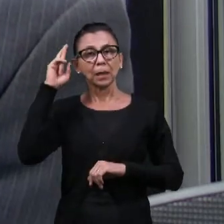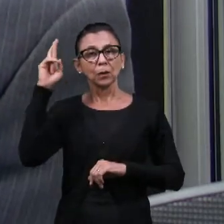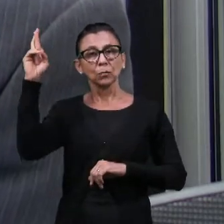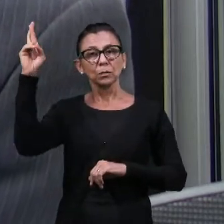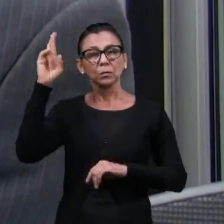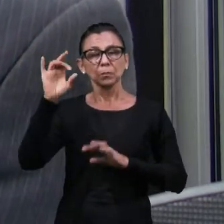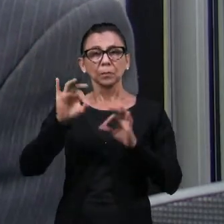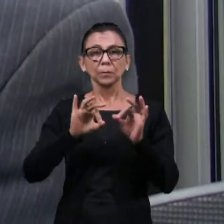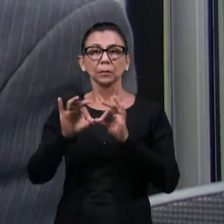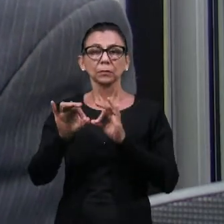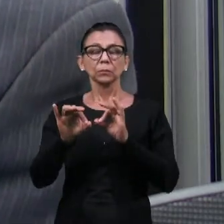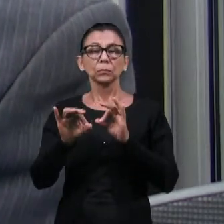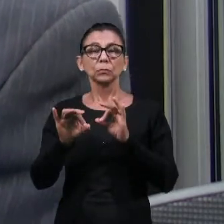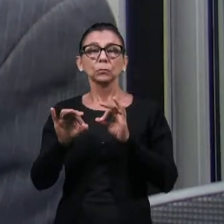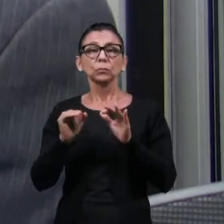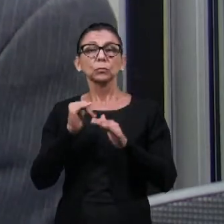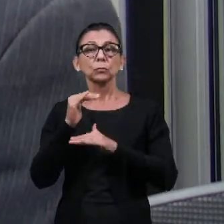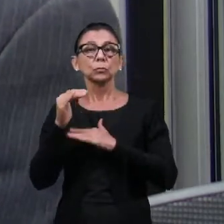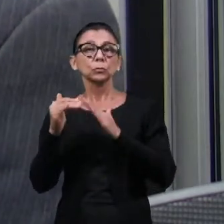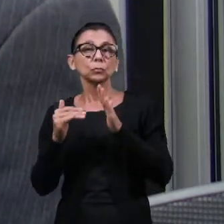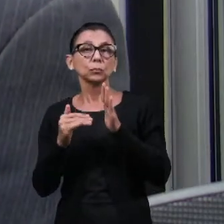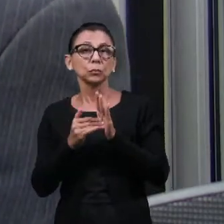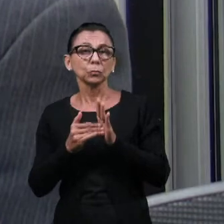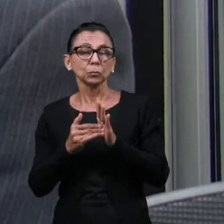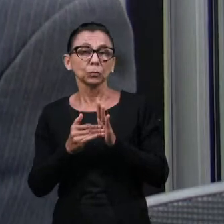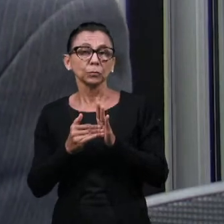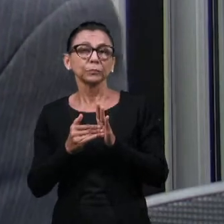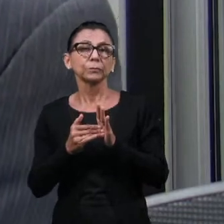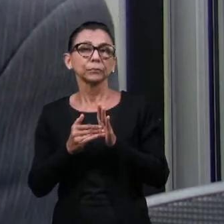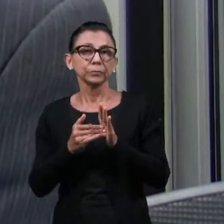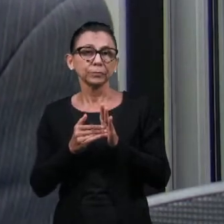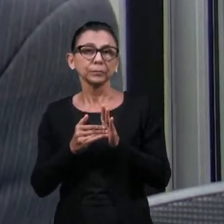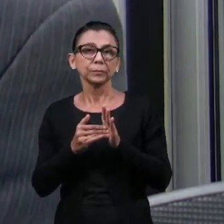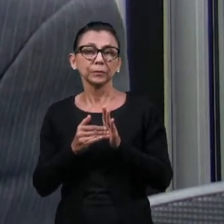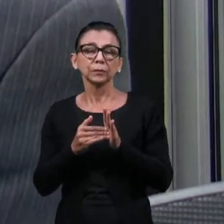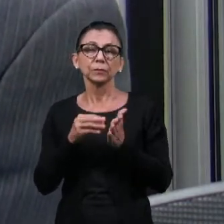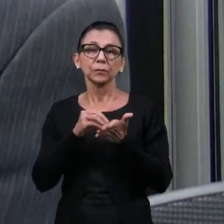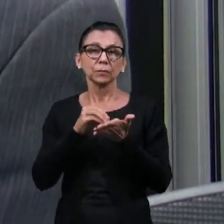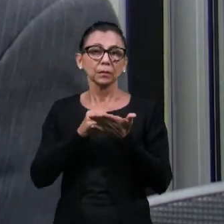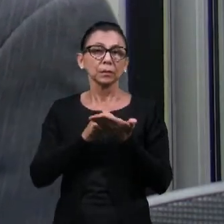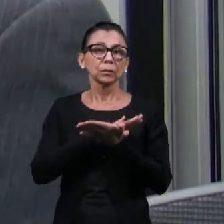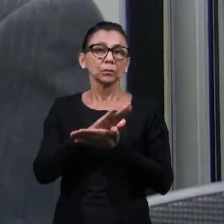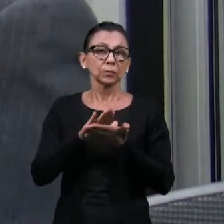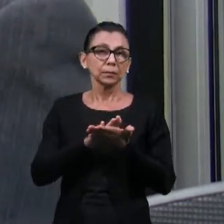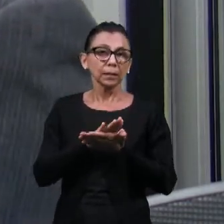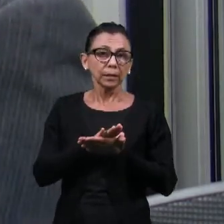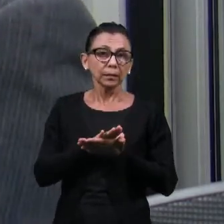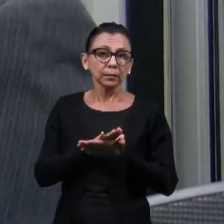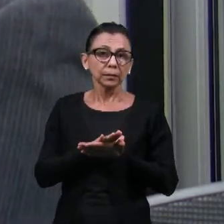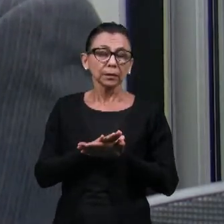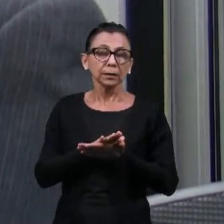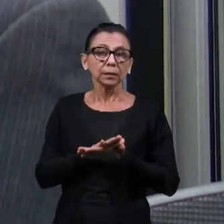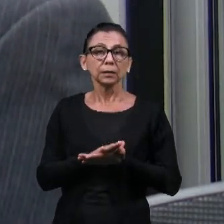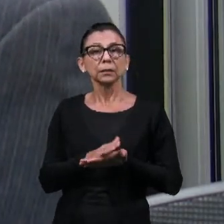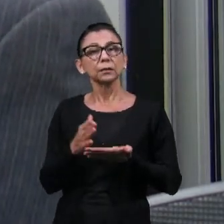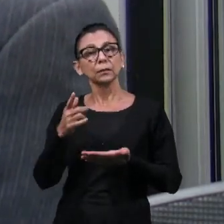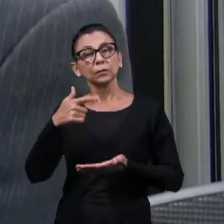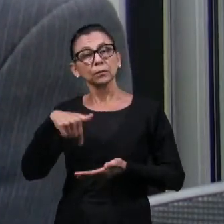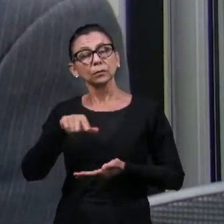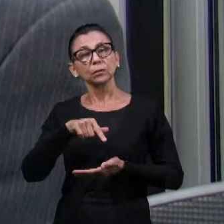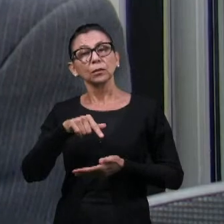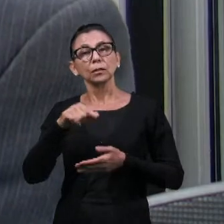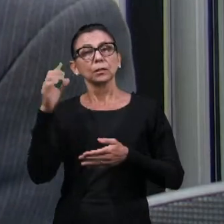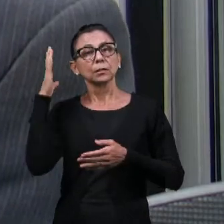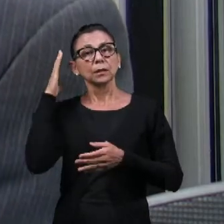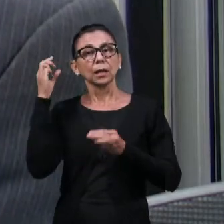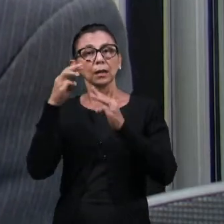hoje, né? Os irmãos têm acompanhado, temos acompanhado quase que diariamente também, né, das possibilidades, questão